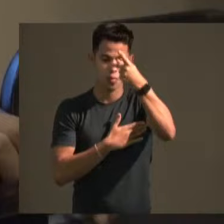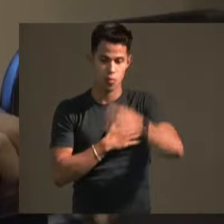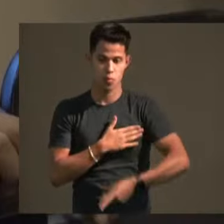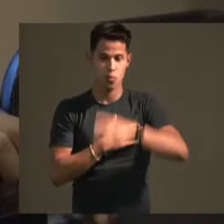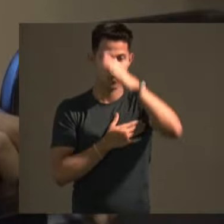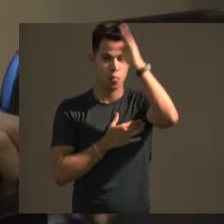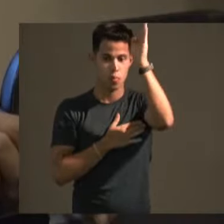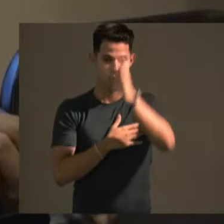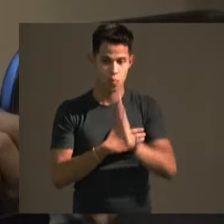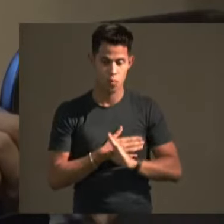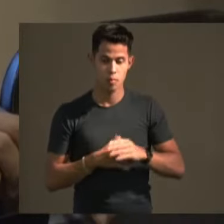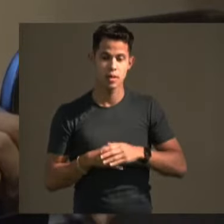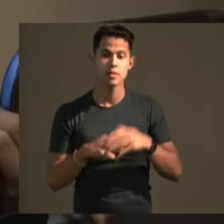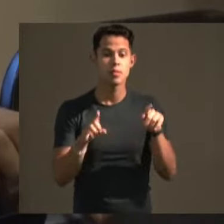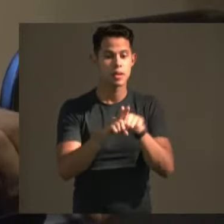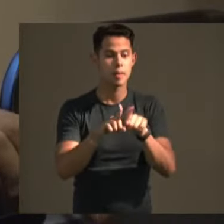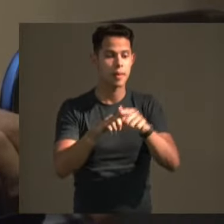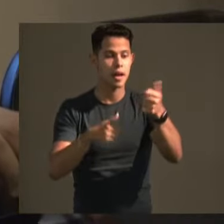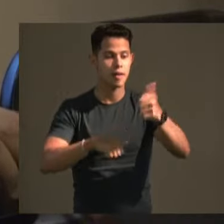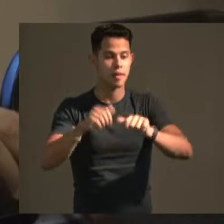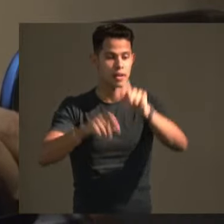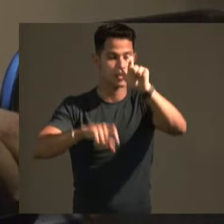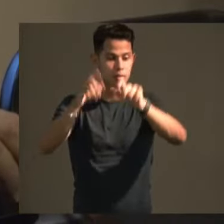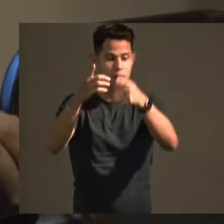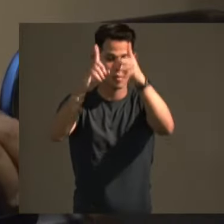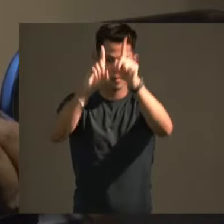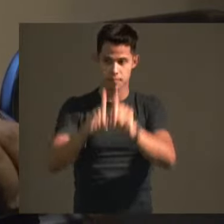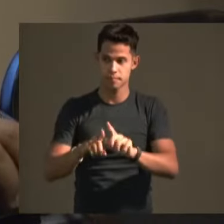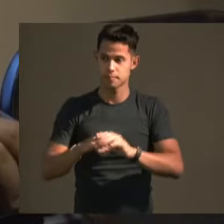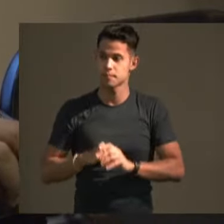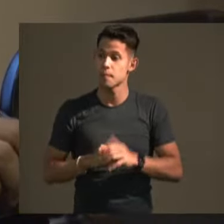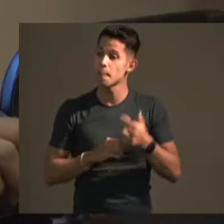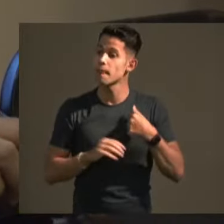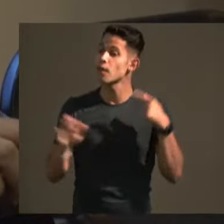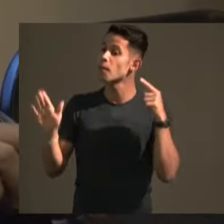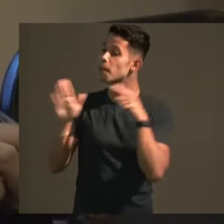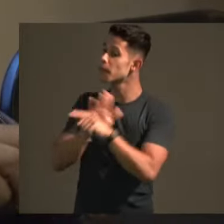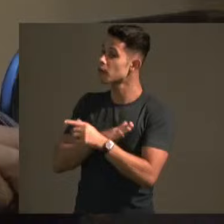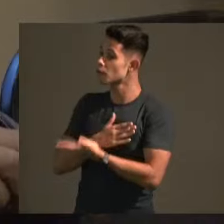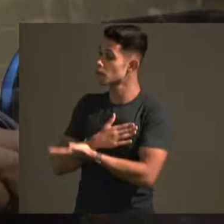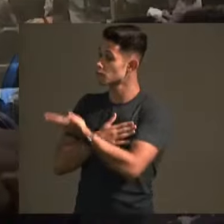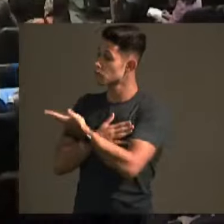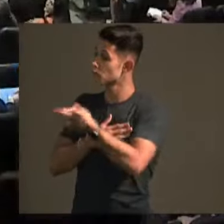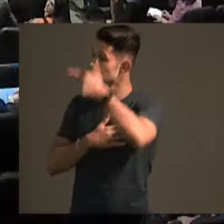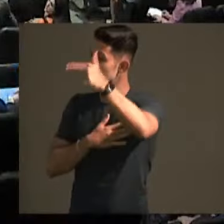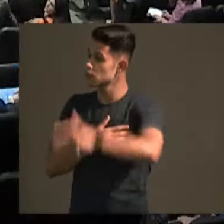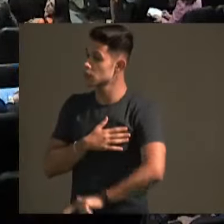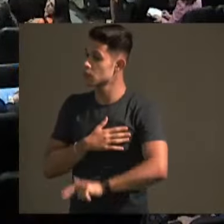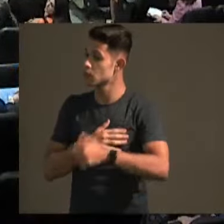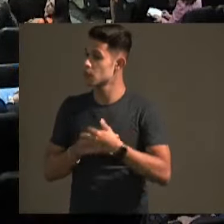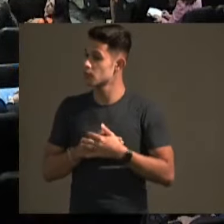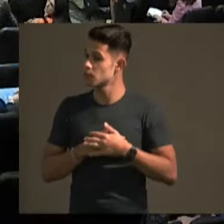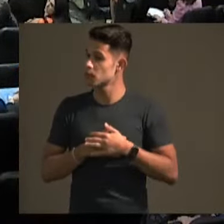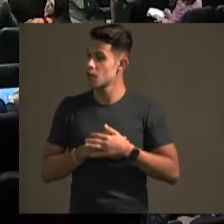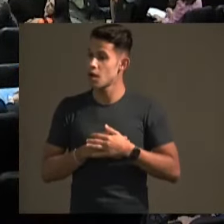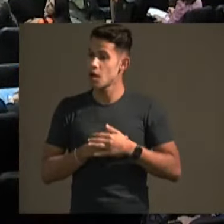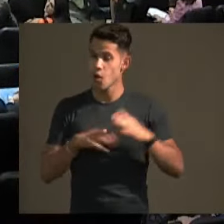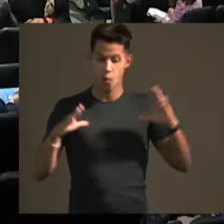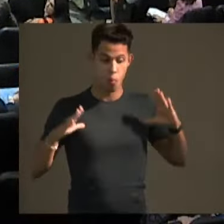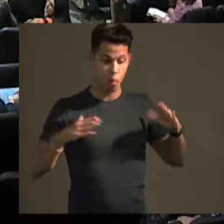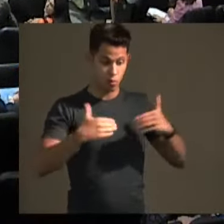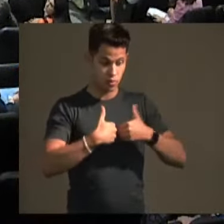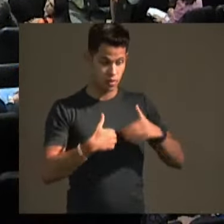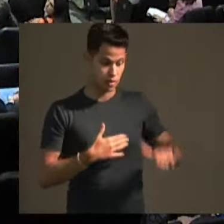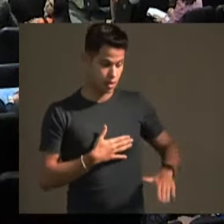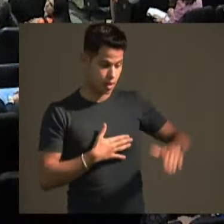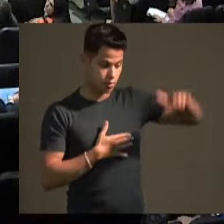modelo único de avaliação das deficiências. Eu retorno a pergunta ao senhor, e eu vou citar novamente autista adulto. Os